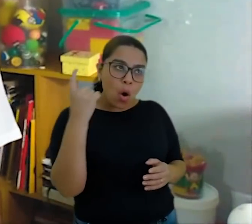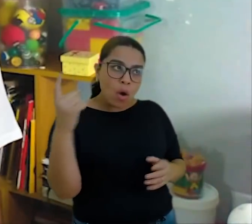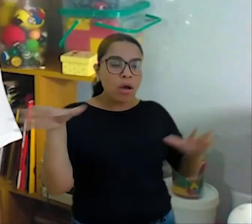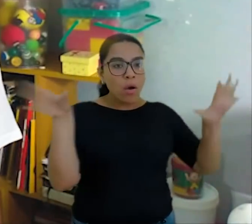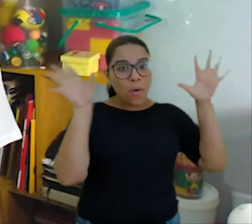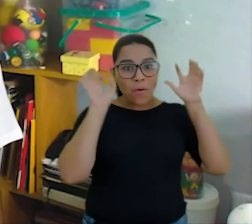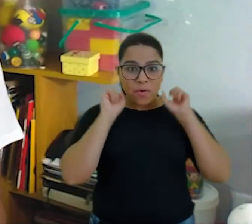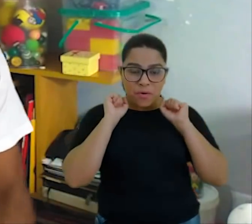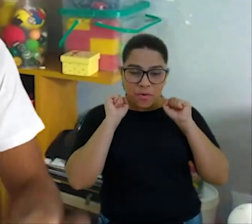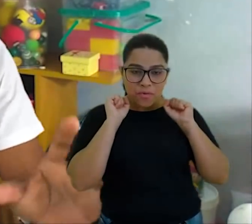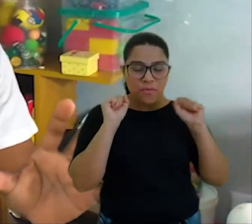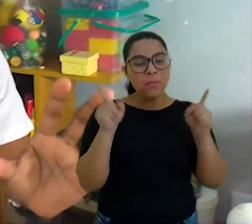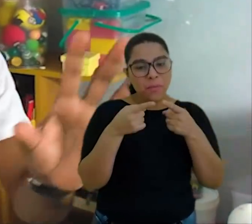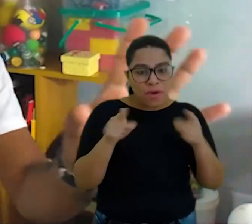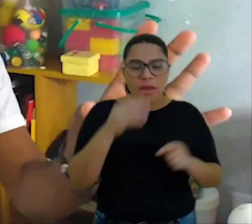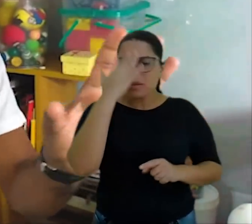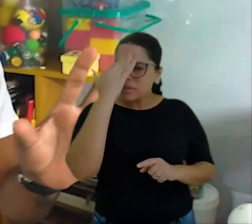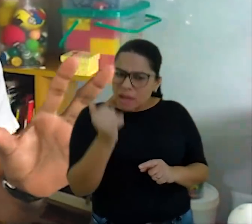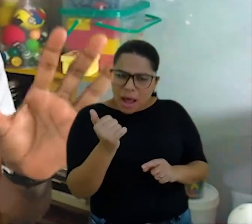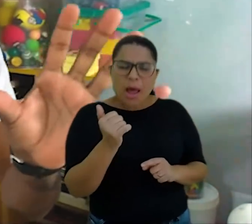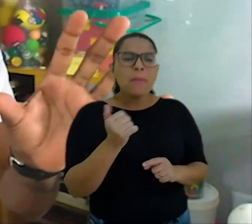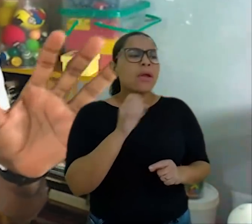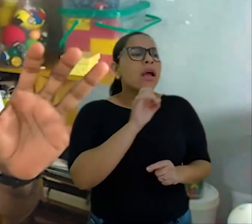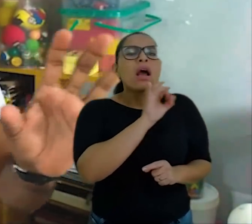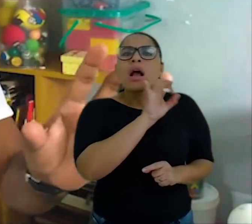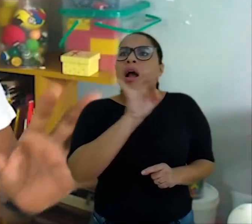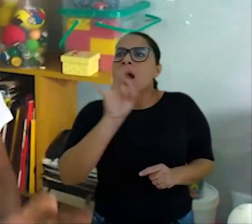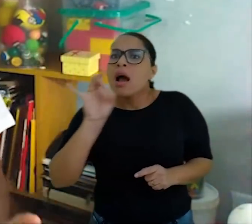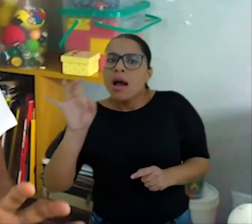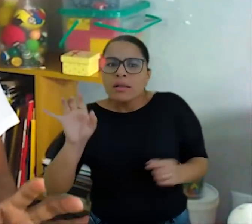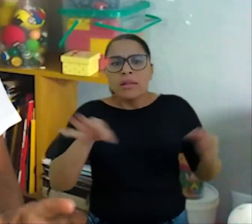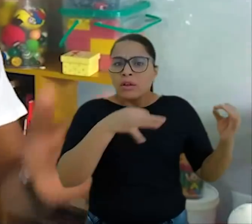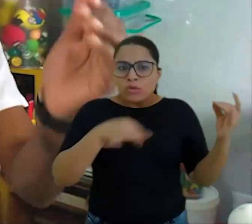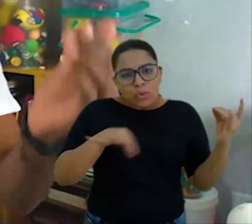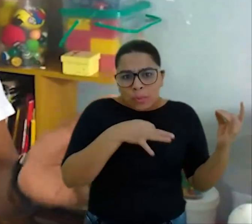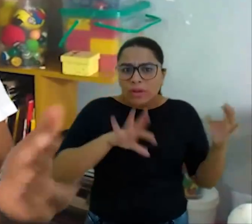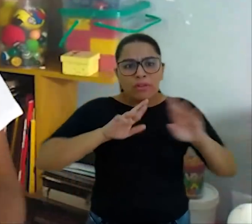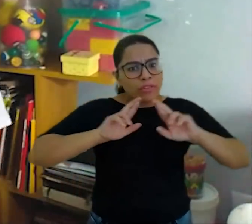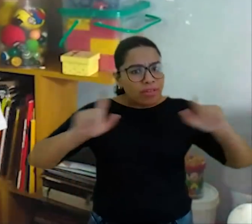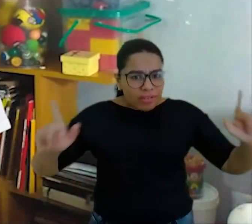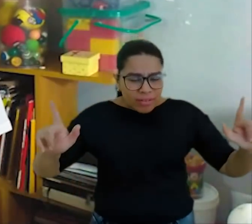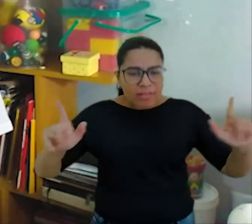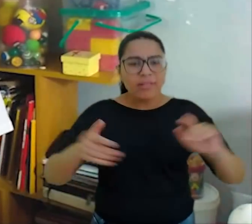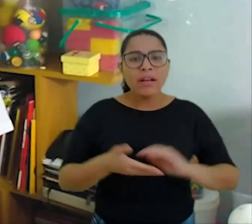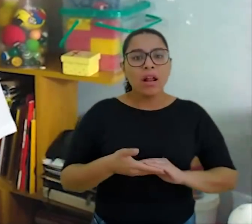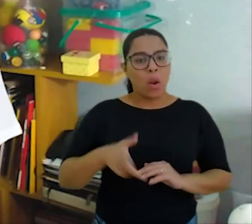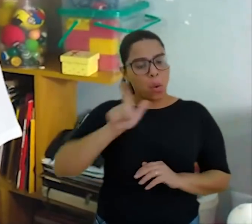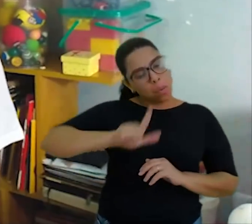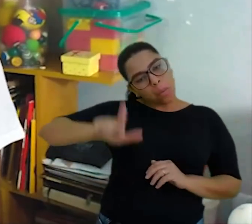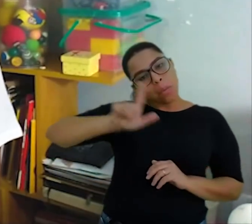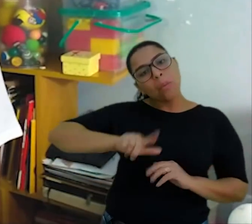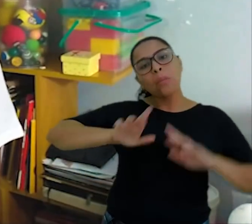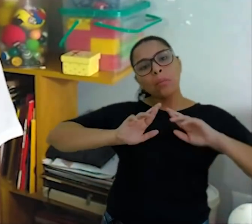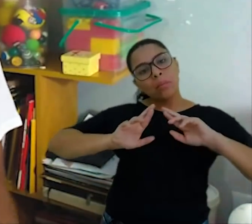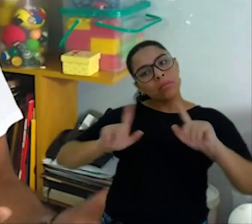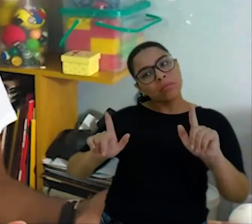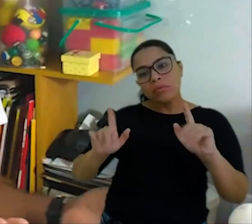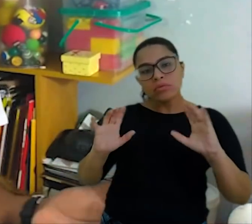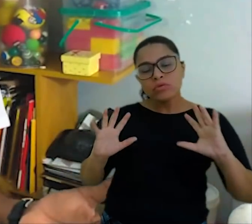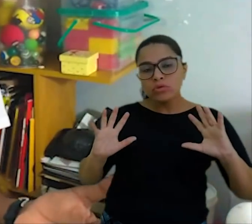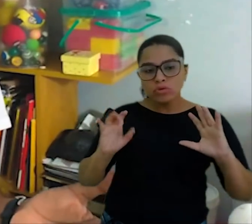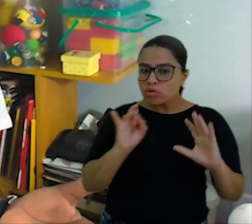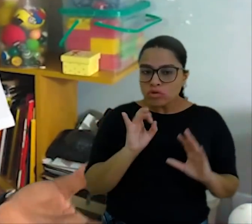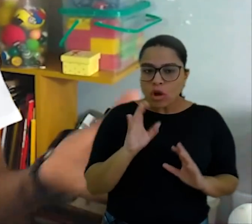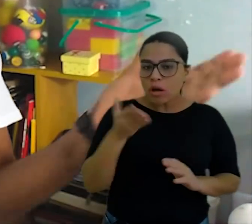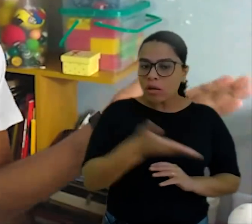bandas prediletas, você vai conseguir identificar instrumentos diferentes. É claro que os instrumentos de uma banda não são